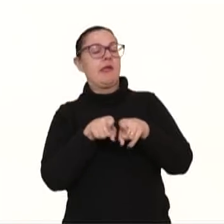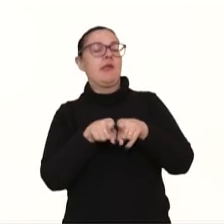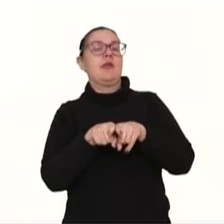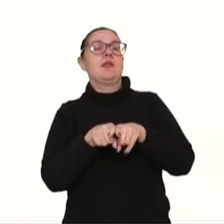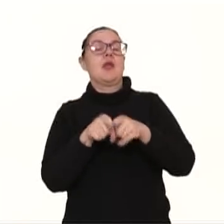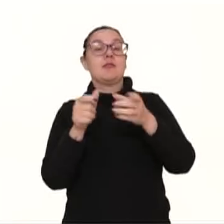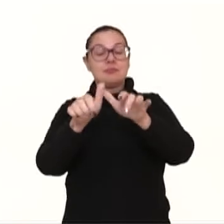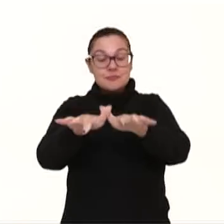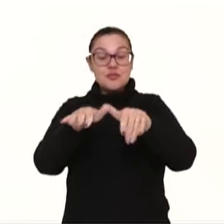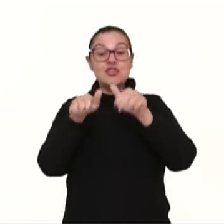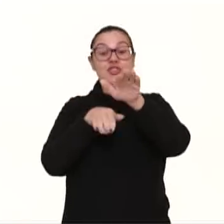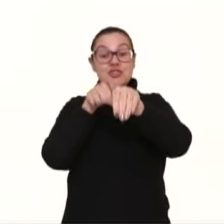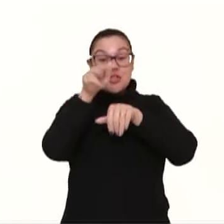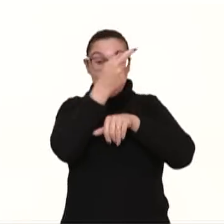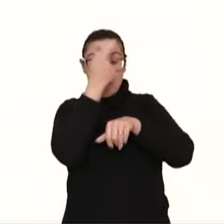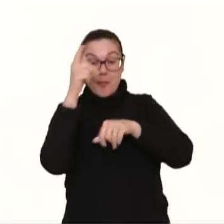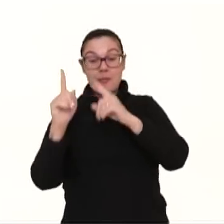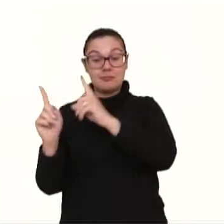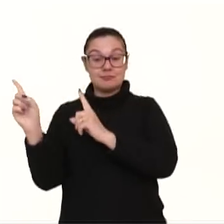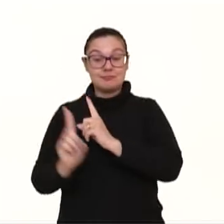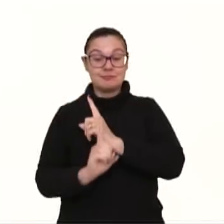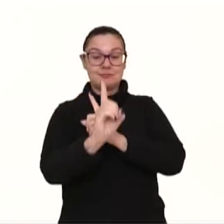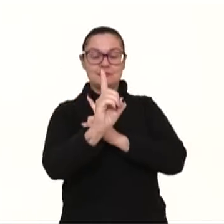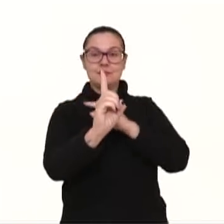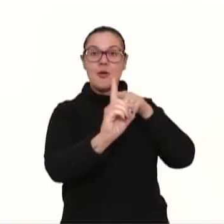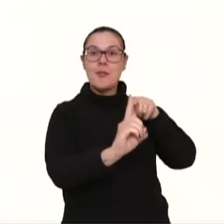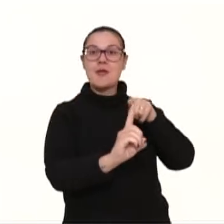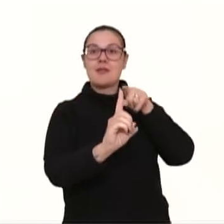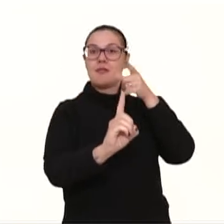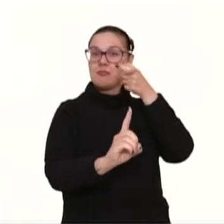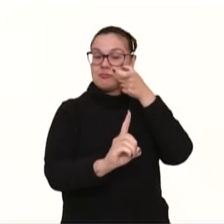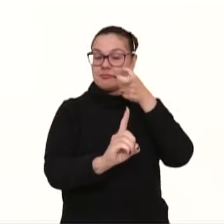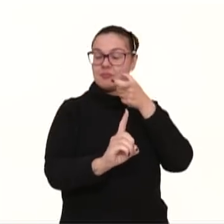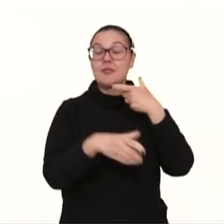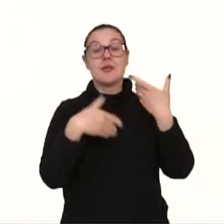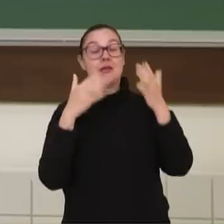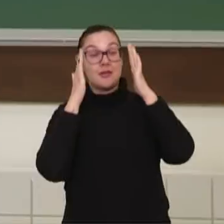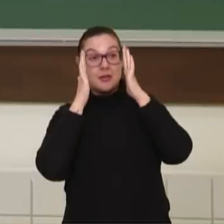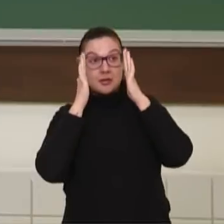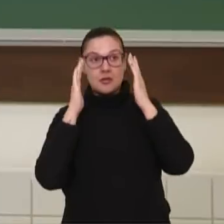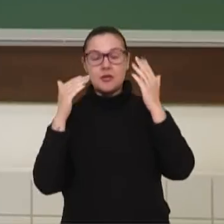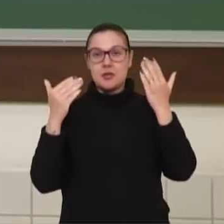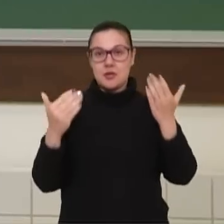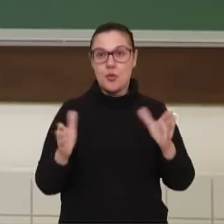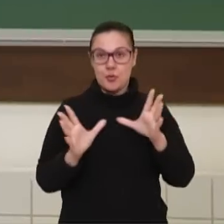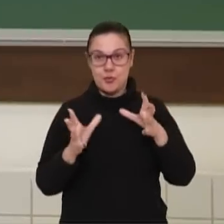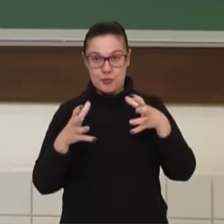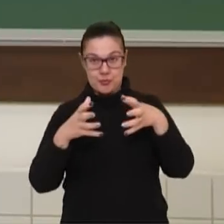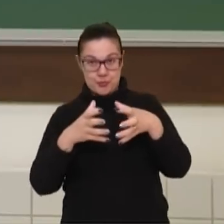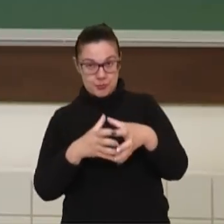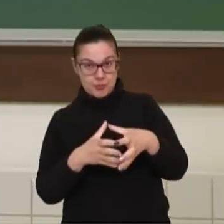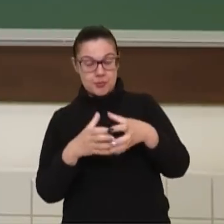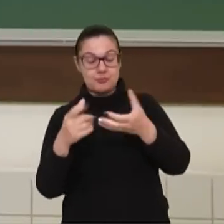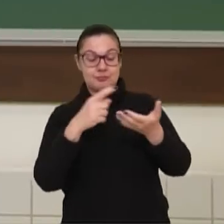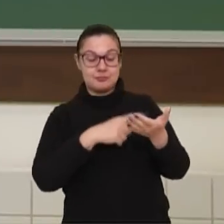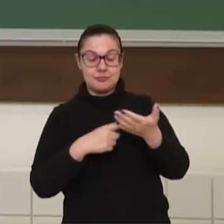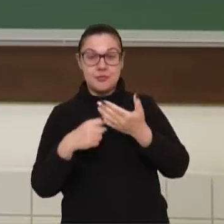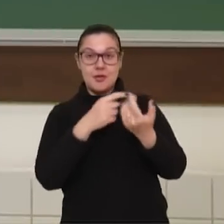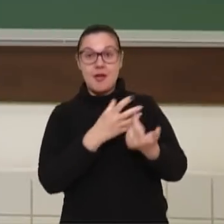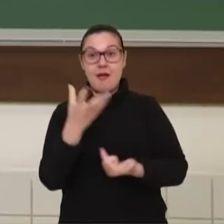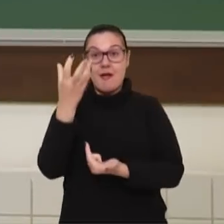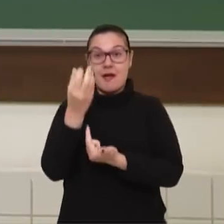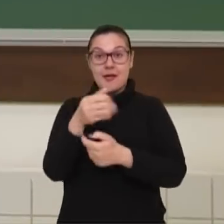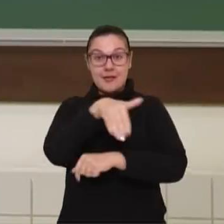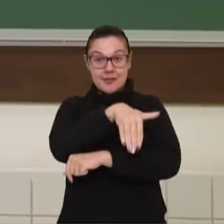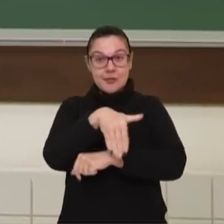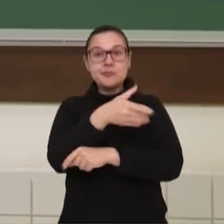trazer o público para dentro do espetáculo. E aí, quando a trupe, né, no caso, faz uma arte na